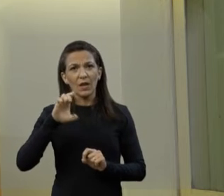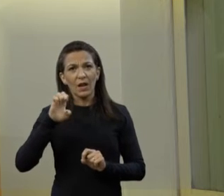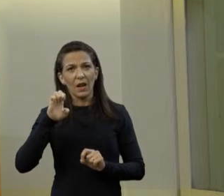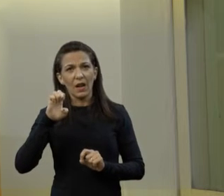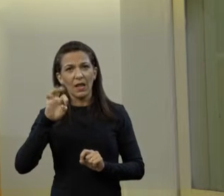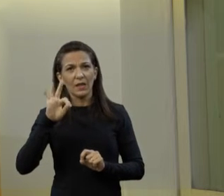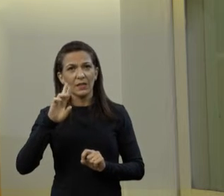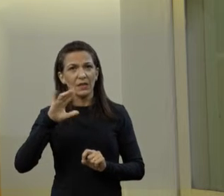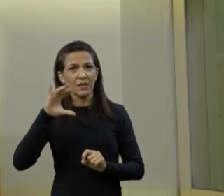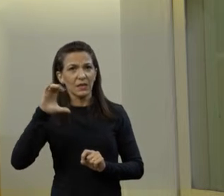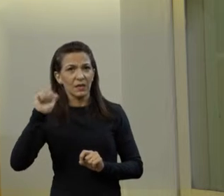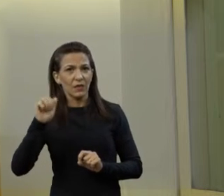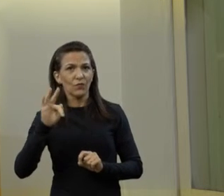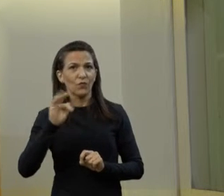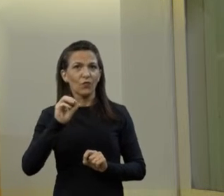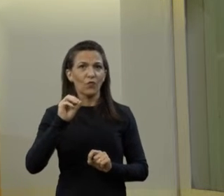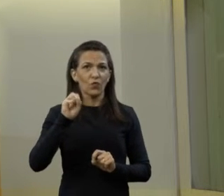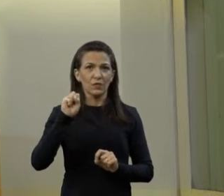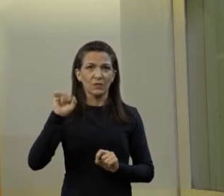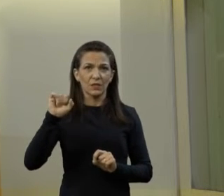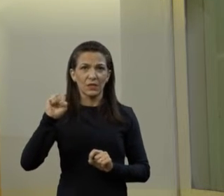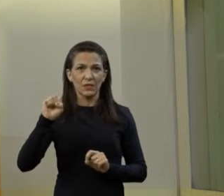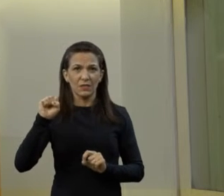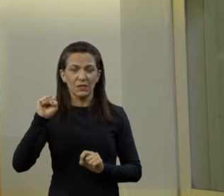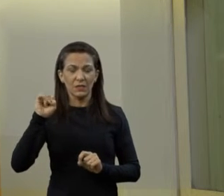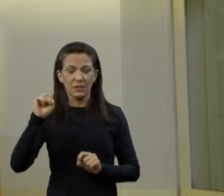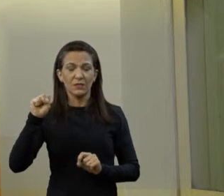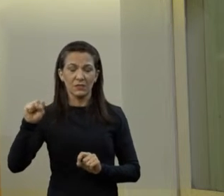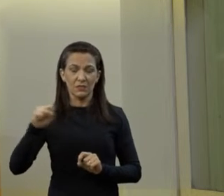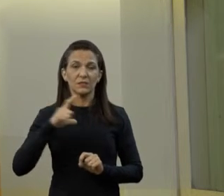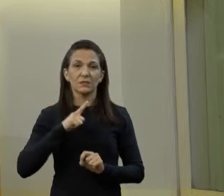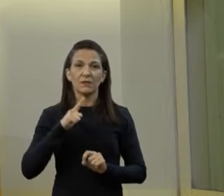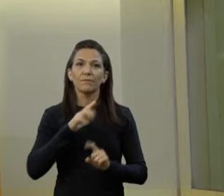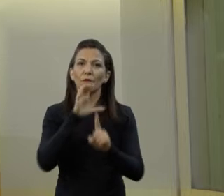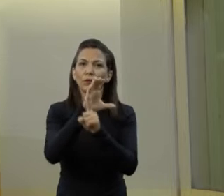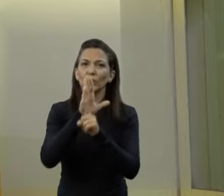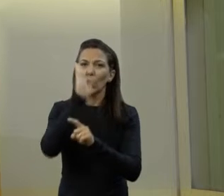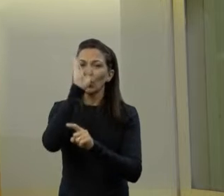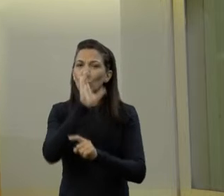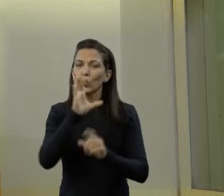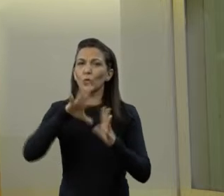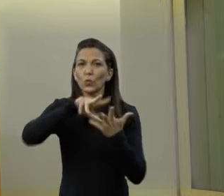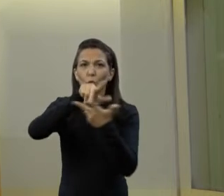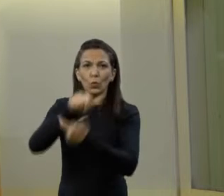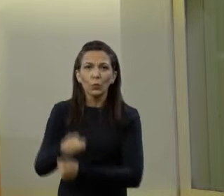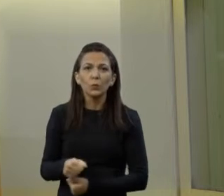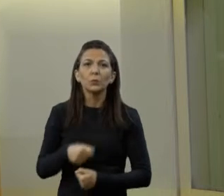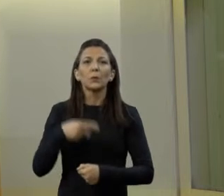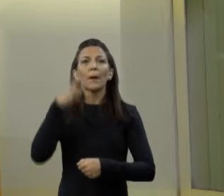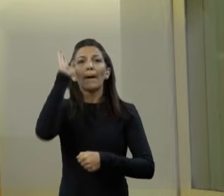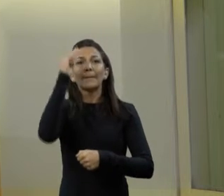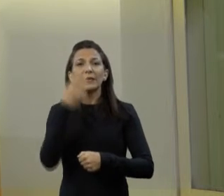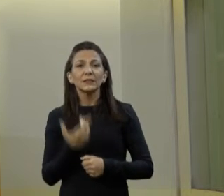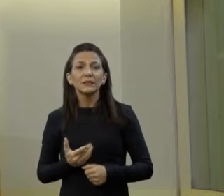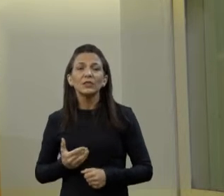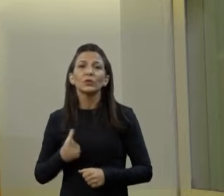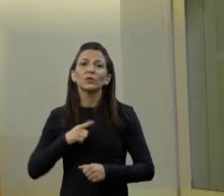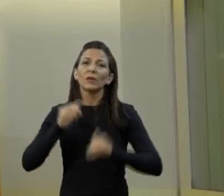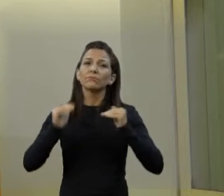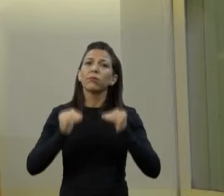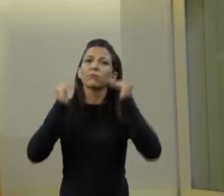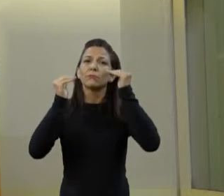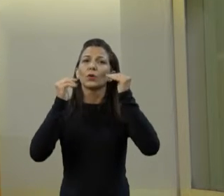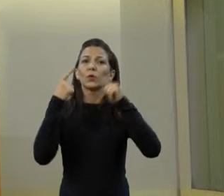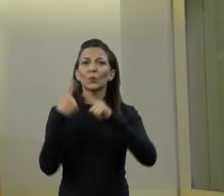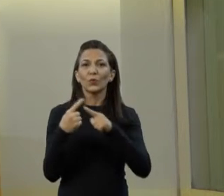defender o governo é falar a verdade EA verdade é que a prova um grande baque sofrido no mundo todo o Brasil tem se recuperado Graças